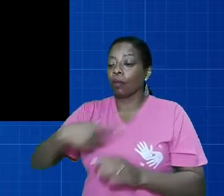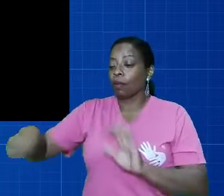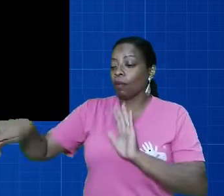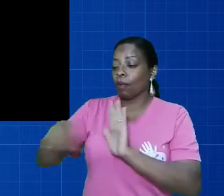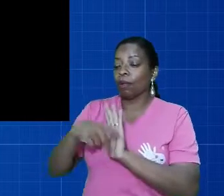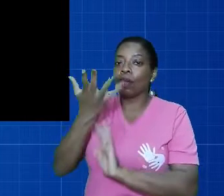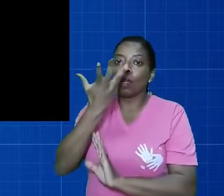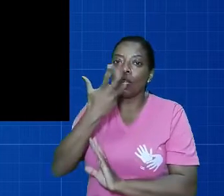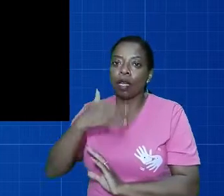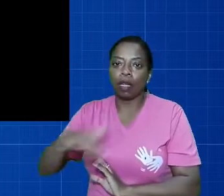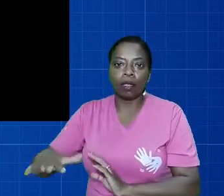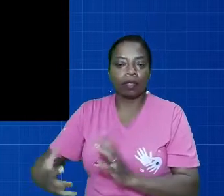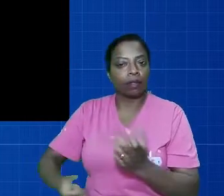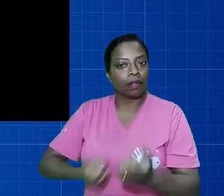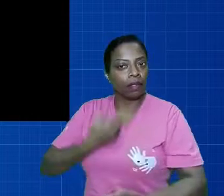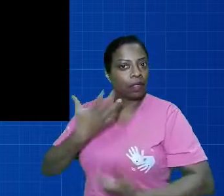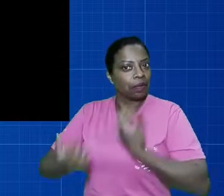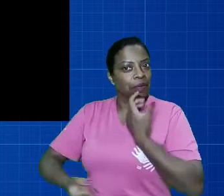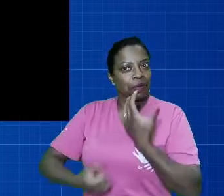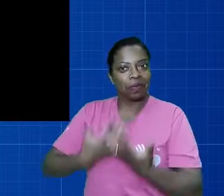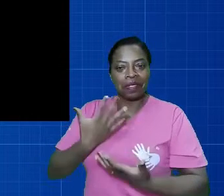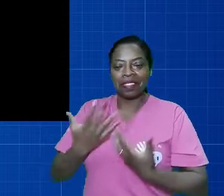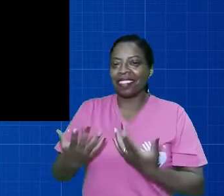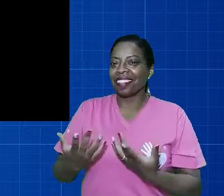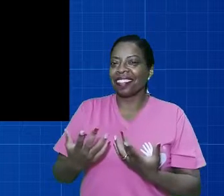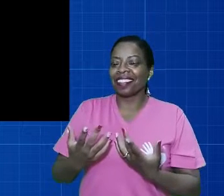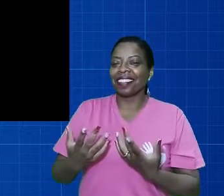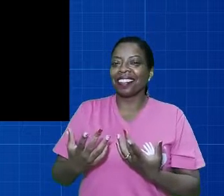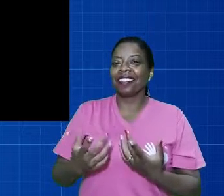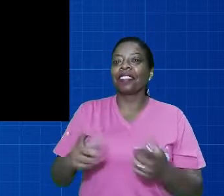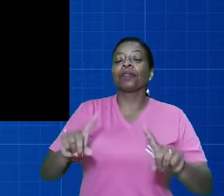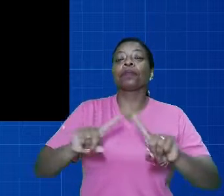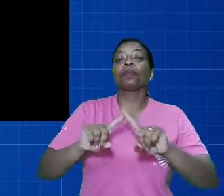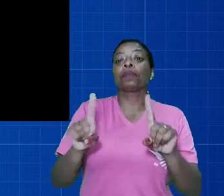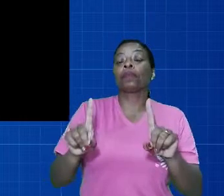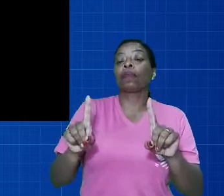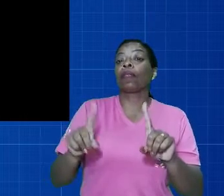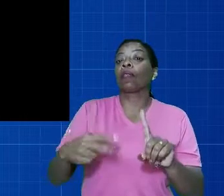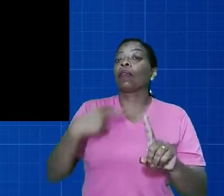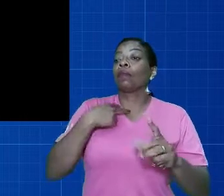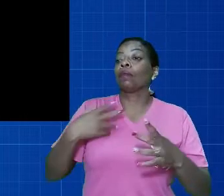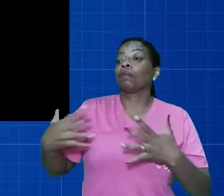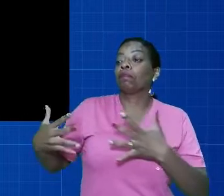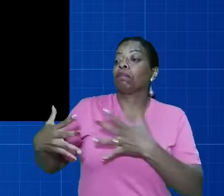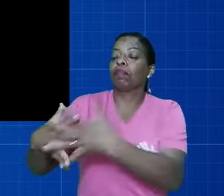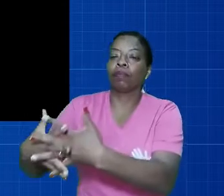se expressar livremente, sem interferência, né? Aliás, sem interferência